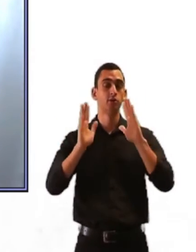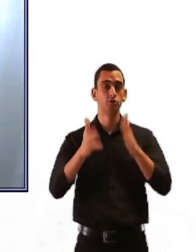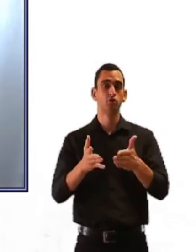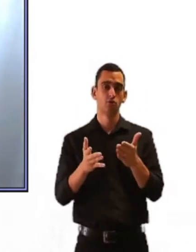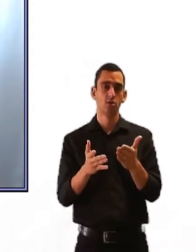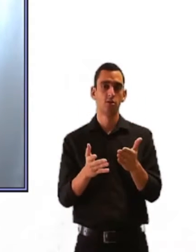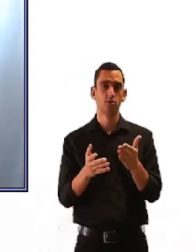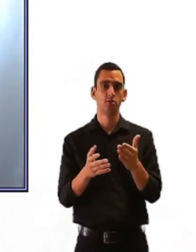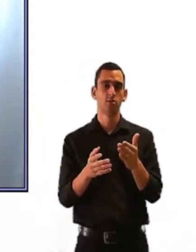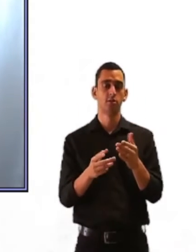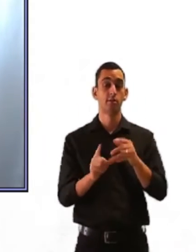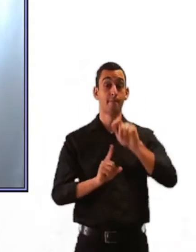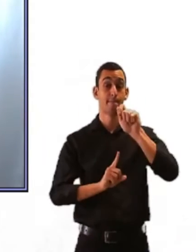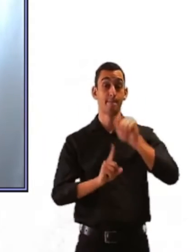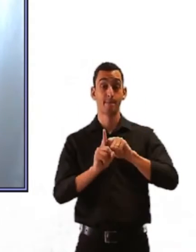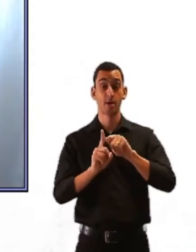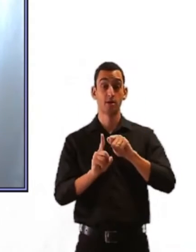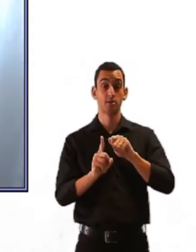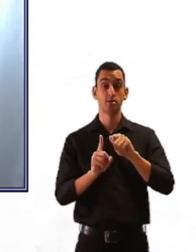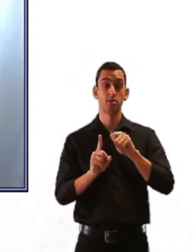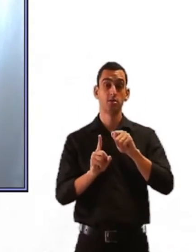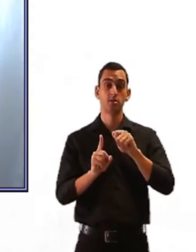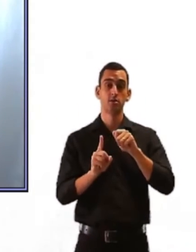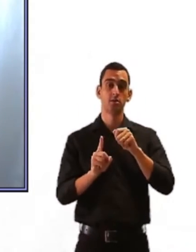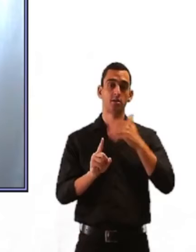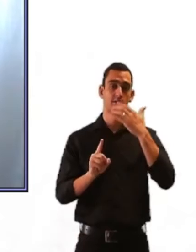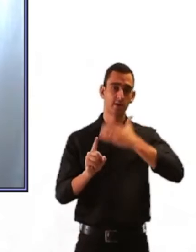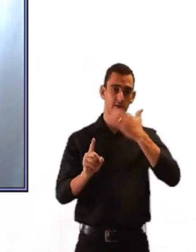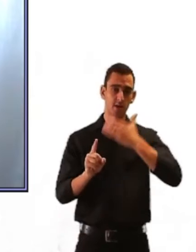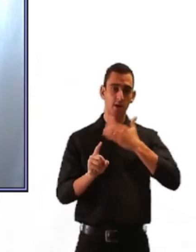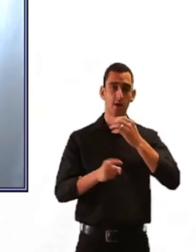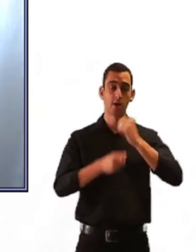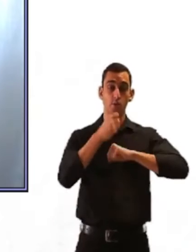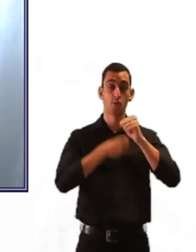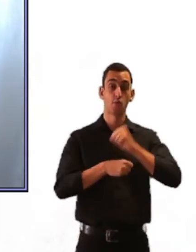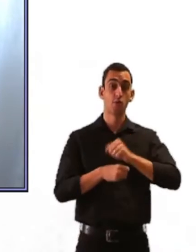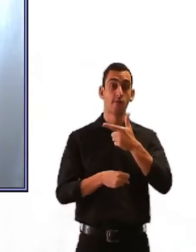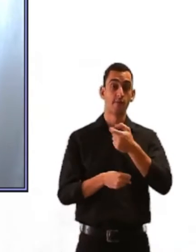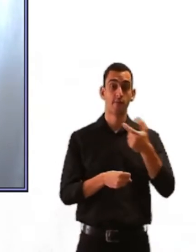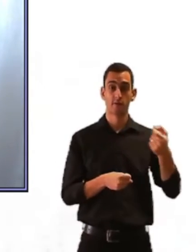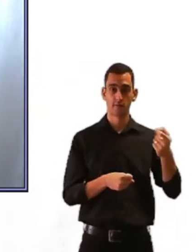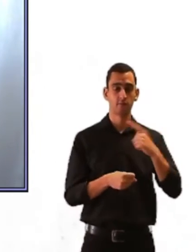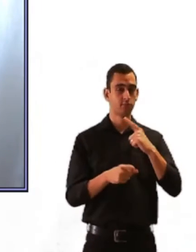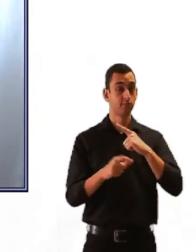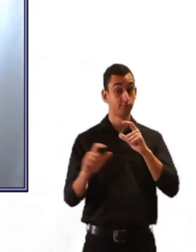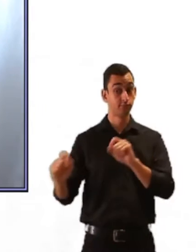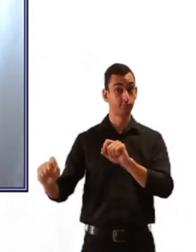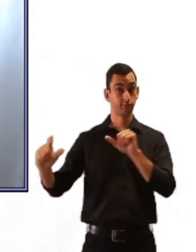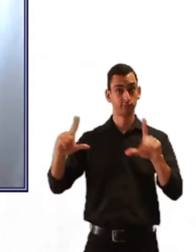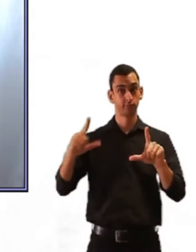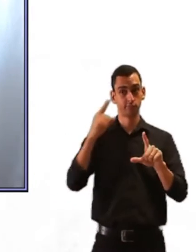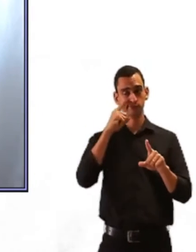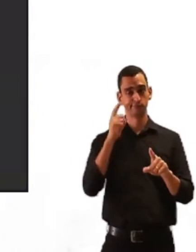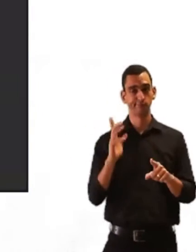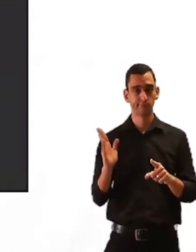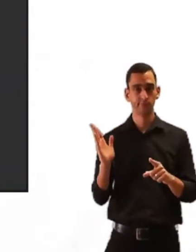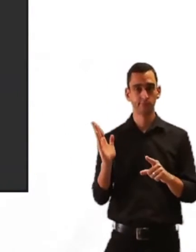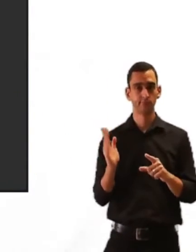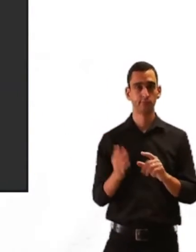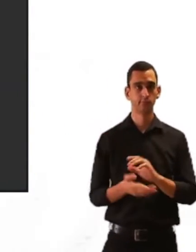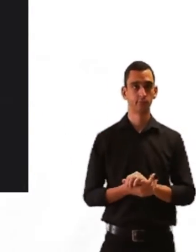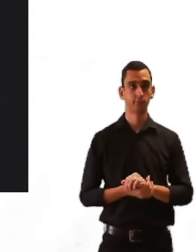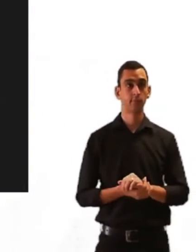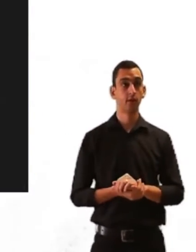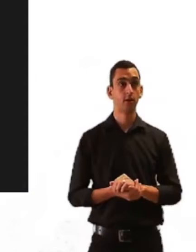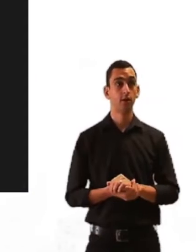em dezembro de 2020. Deixa eu só compartilhar a tela com vocês aqui. E ele ficou famoso, né? Ele é